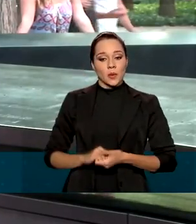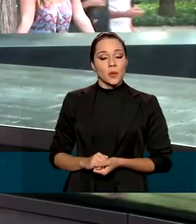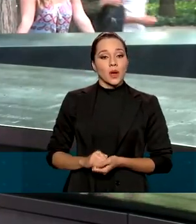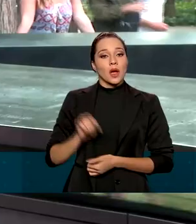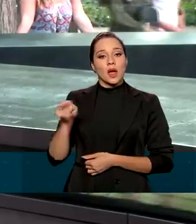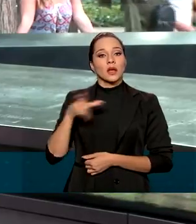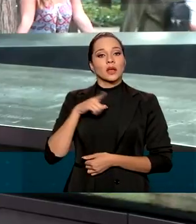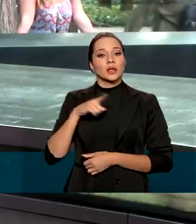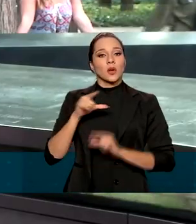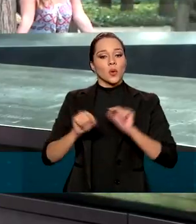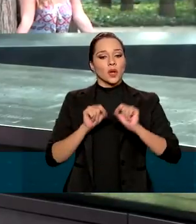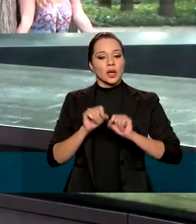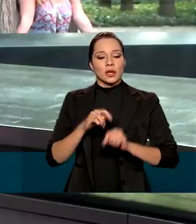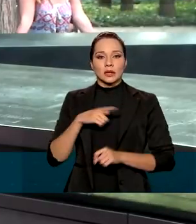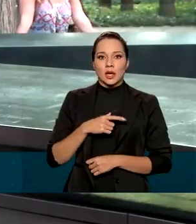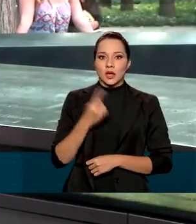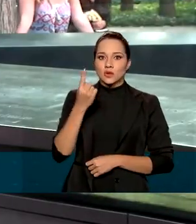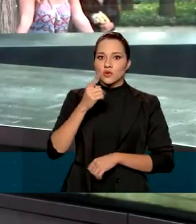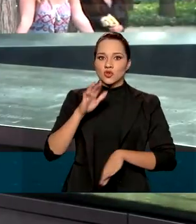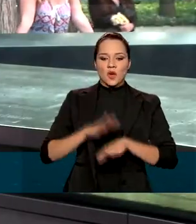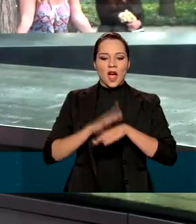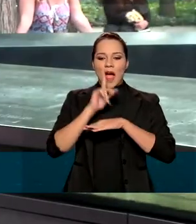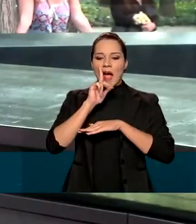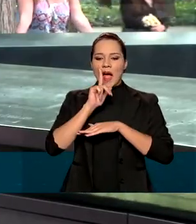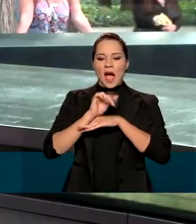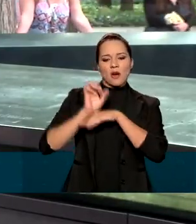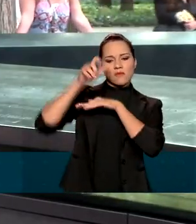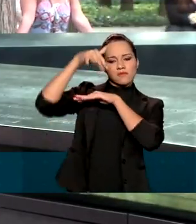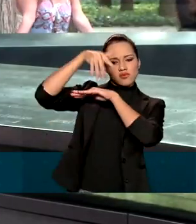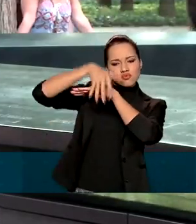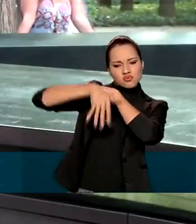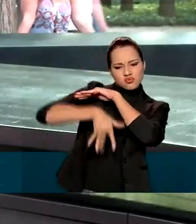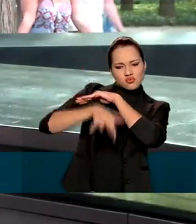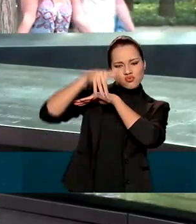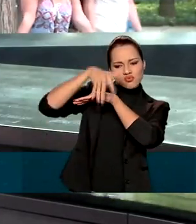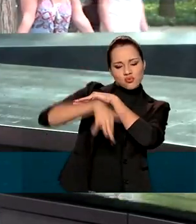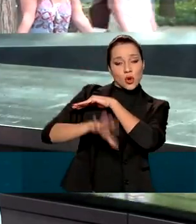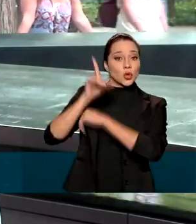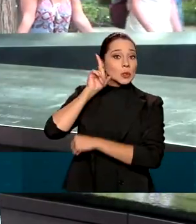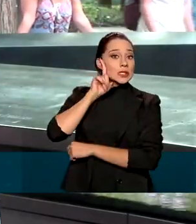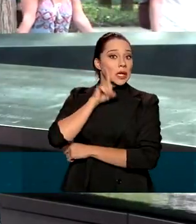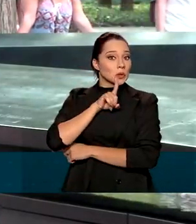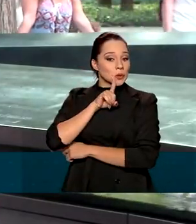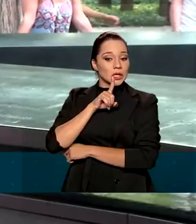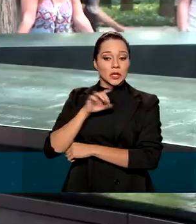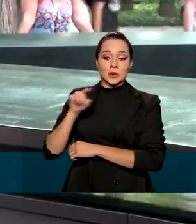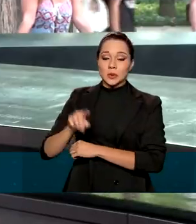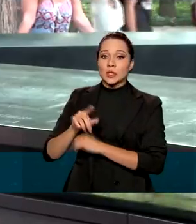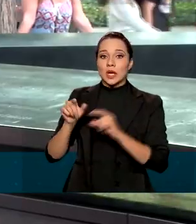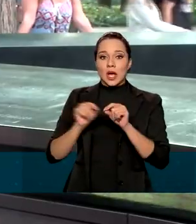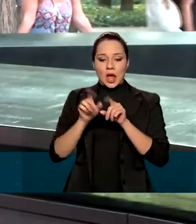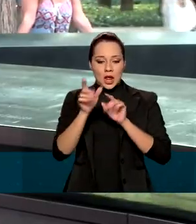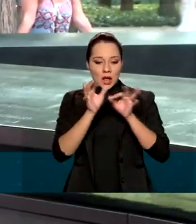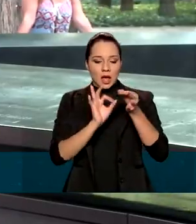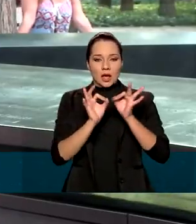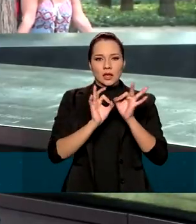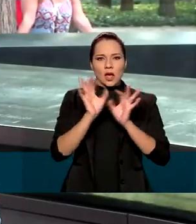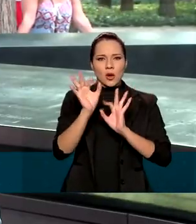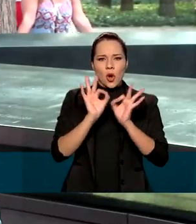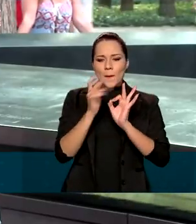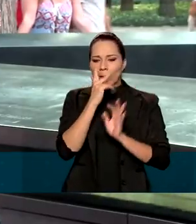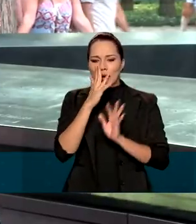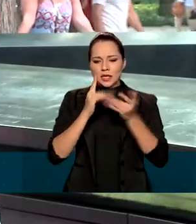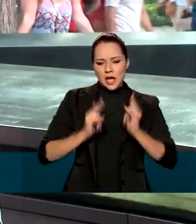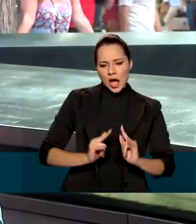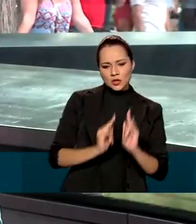que ele possui as duas maiores Cascatas artificiais dos Estados Unidos em formato das torres